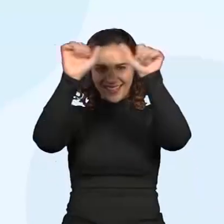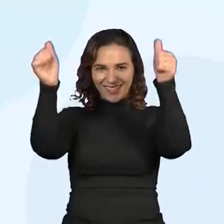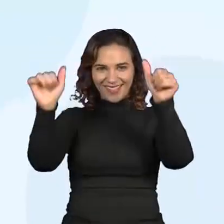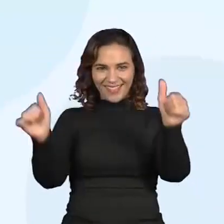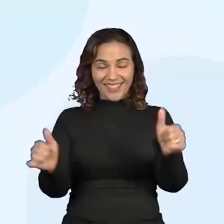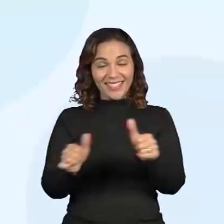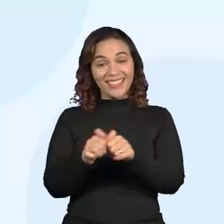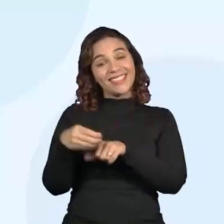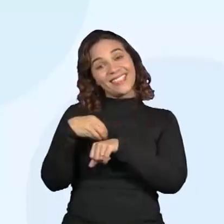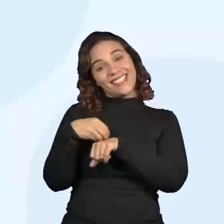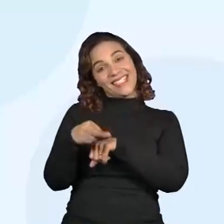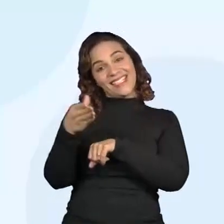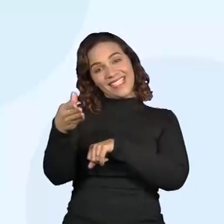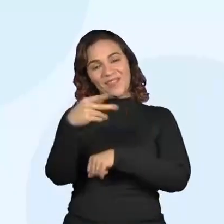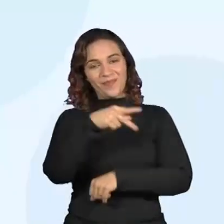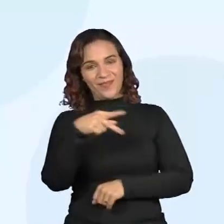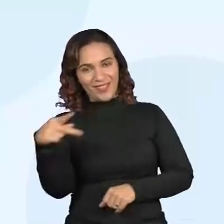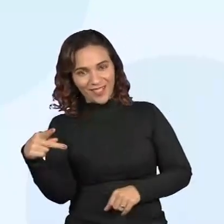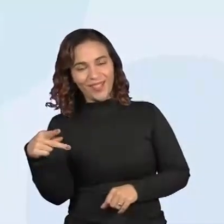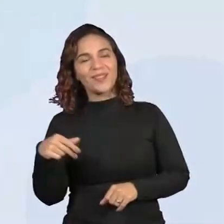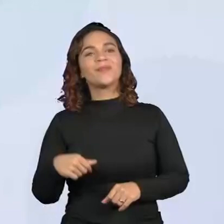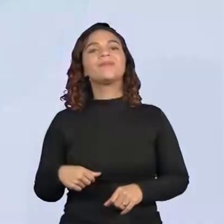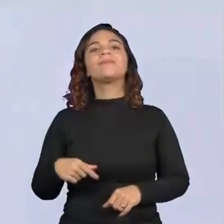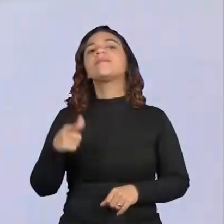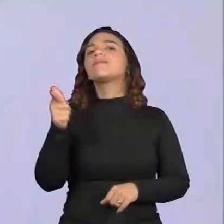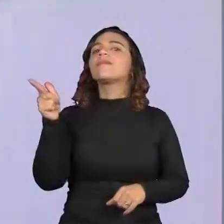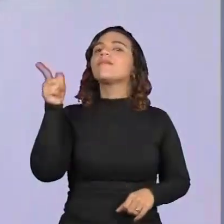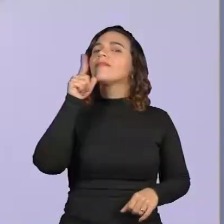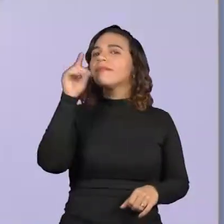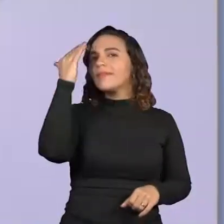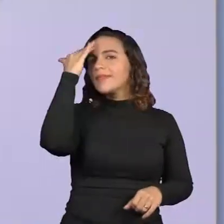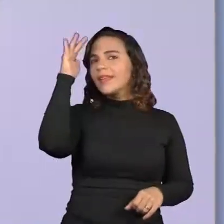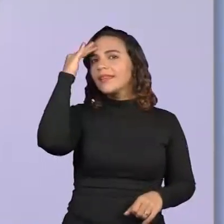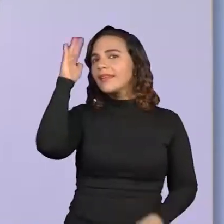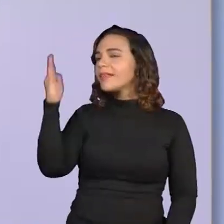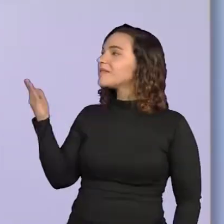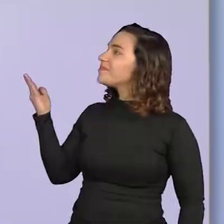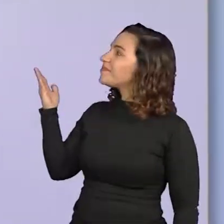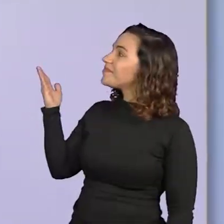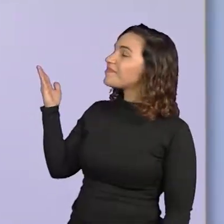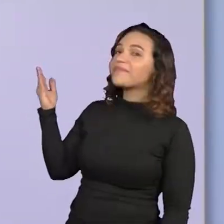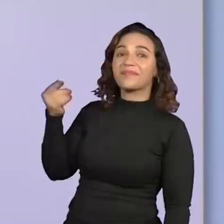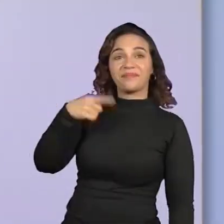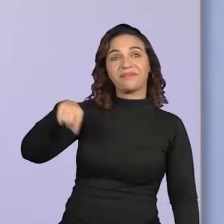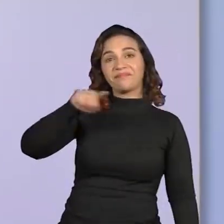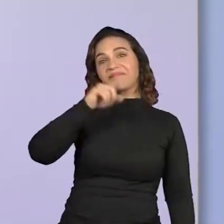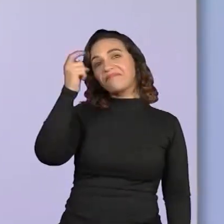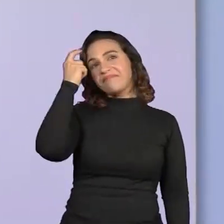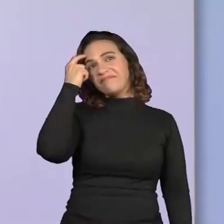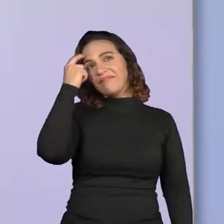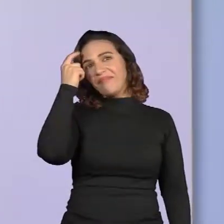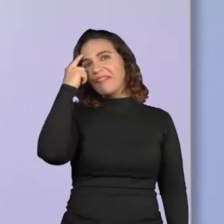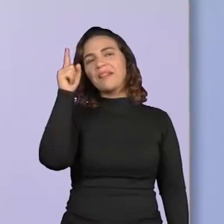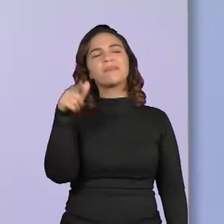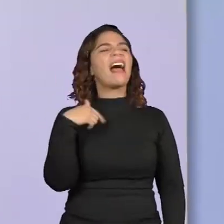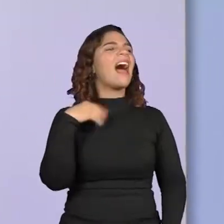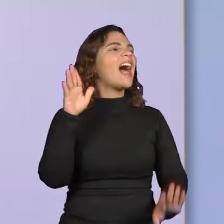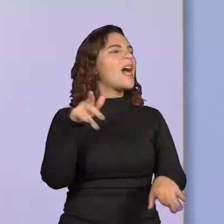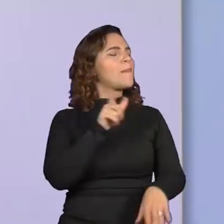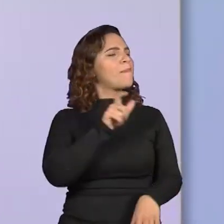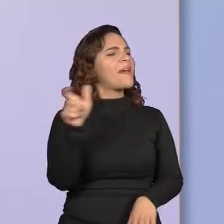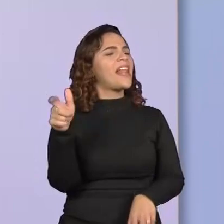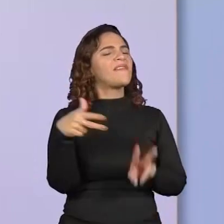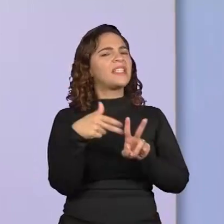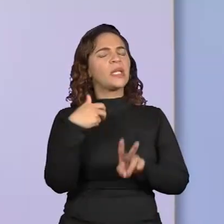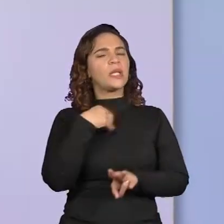como sugestão para o professor, porque para vocês entenderem o quanto que nós falamos de indígena, ó que super close. Lendo